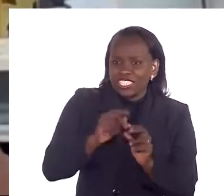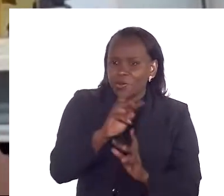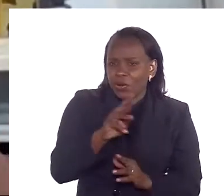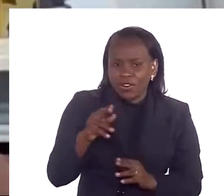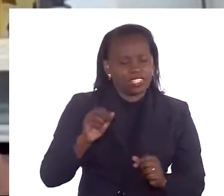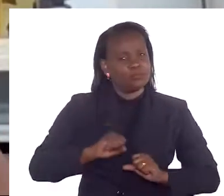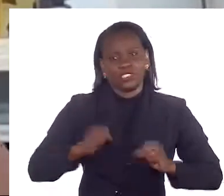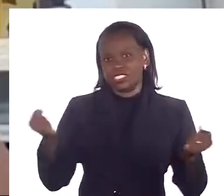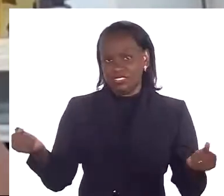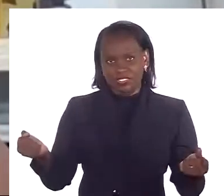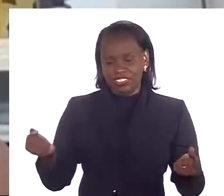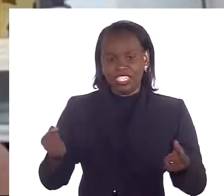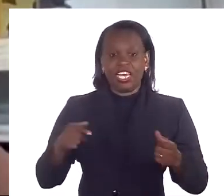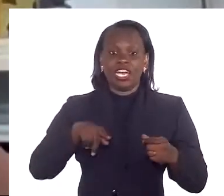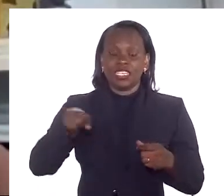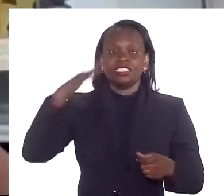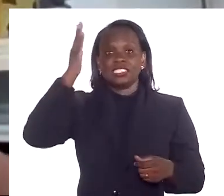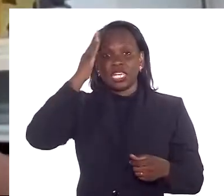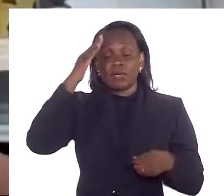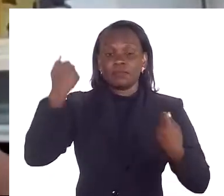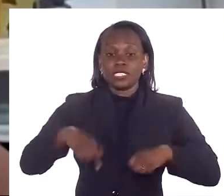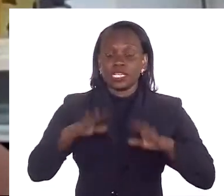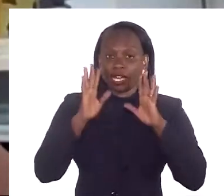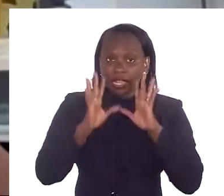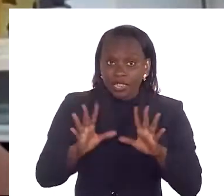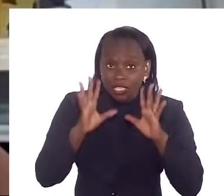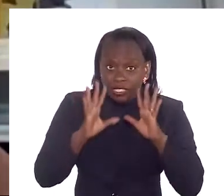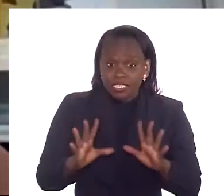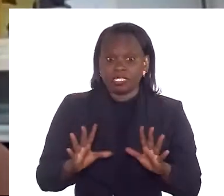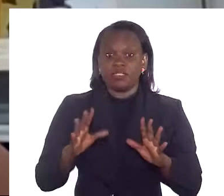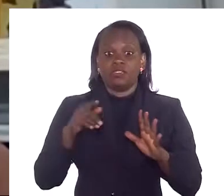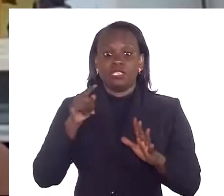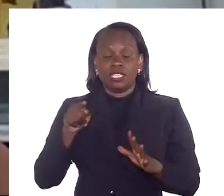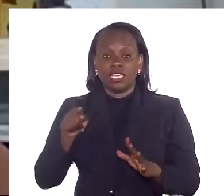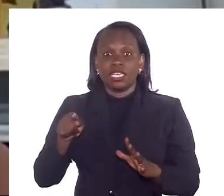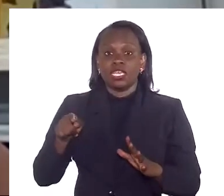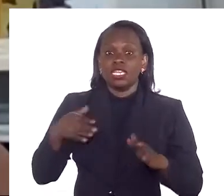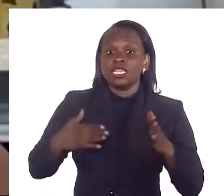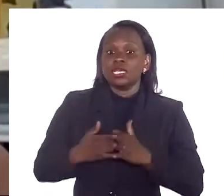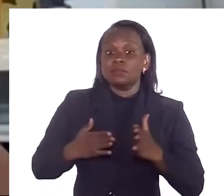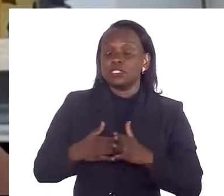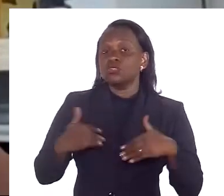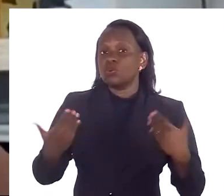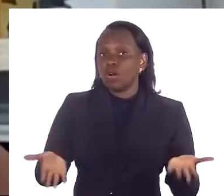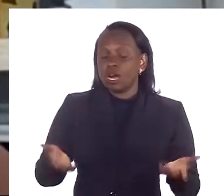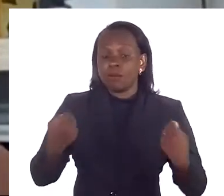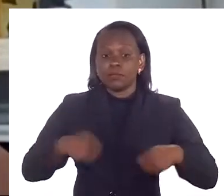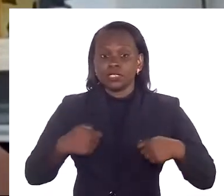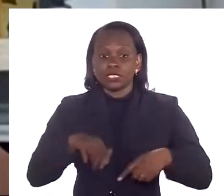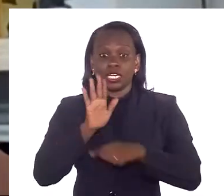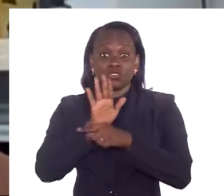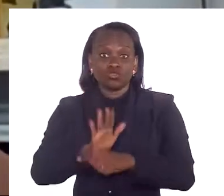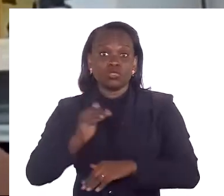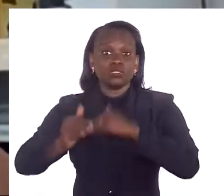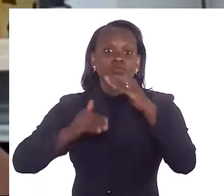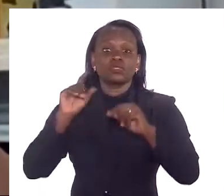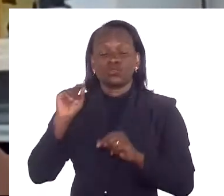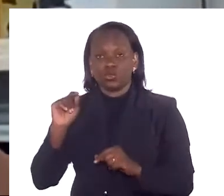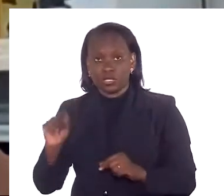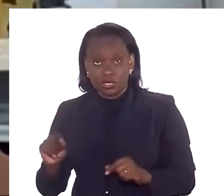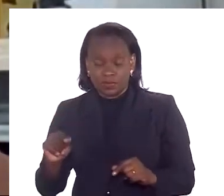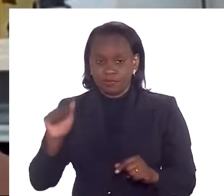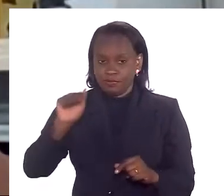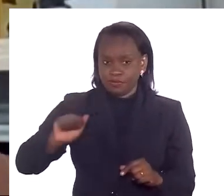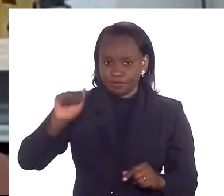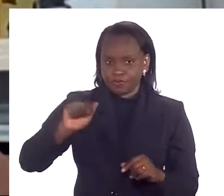deficiência intelectual. A gente sabe que a gente tem que ter atenção, né, ao que ela tem de limitação, o que precisa se desenvolver,